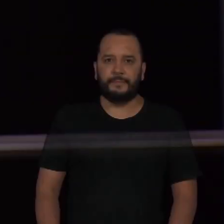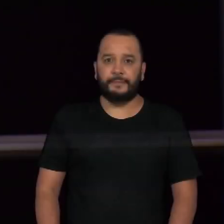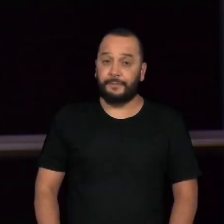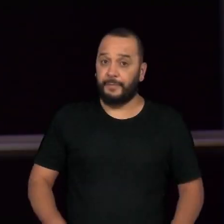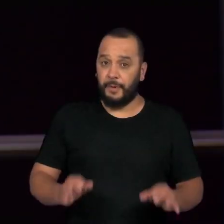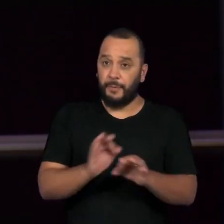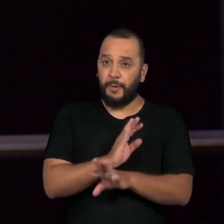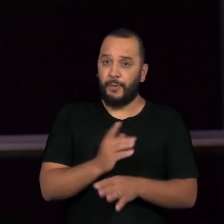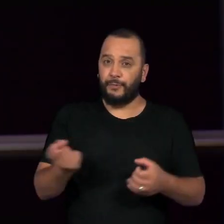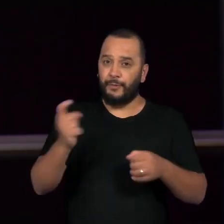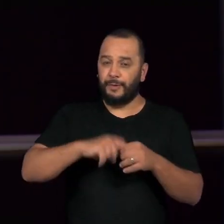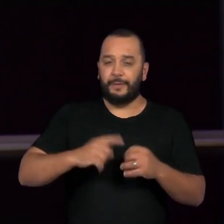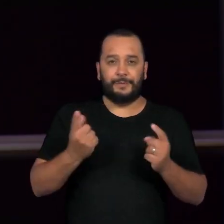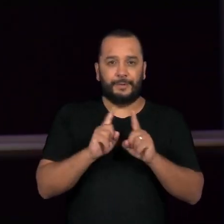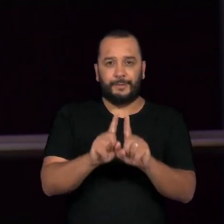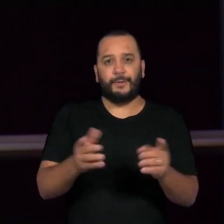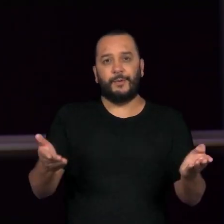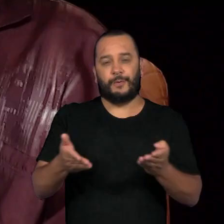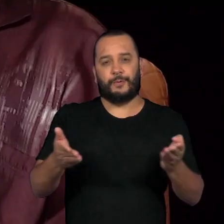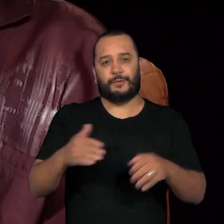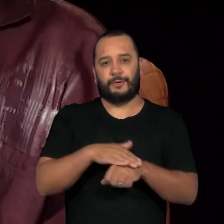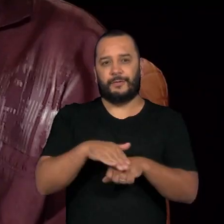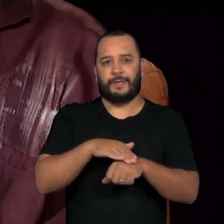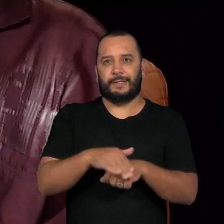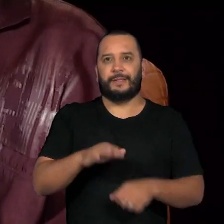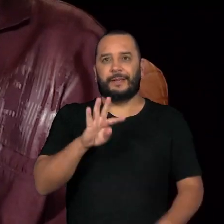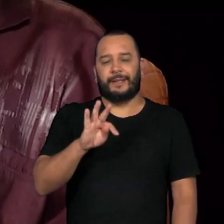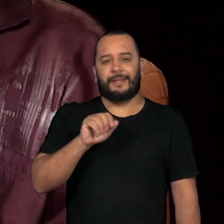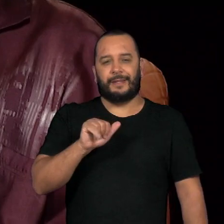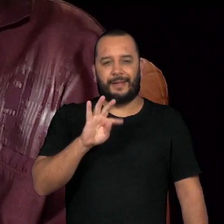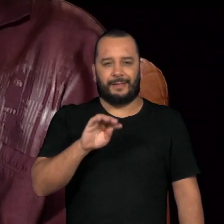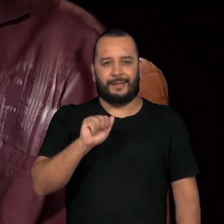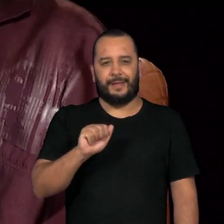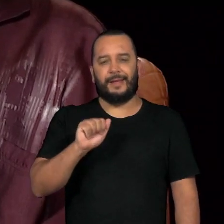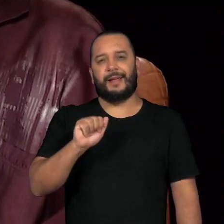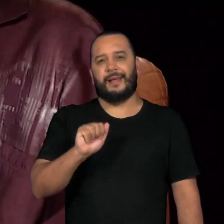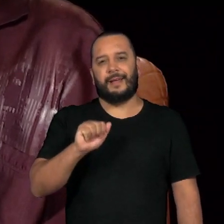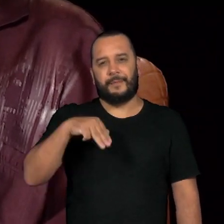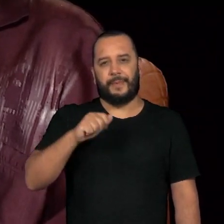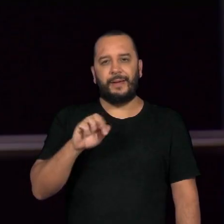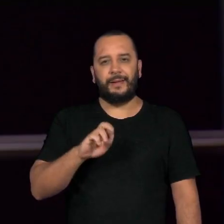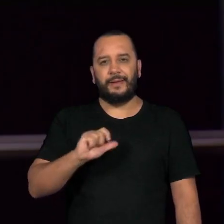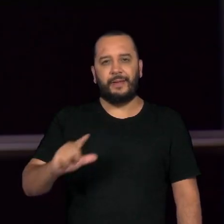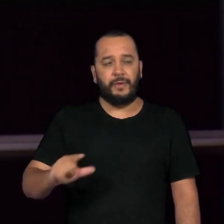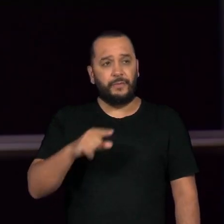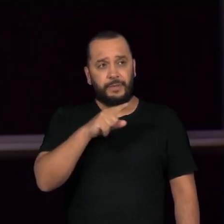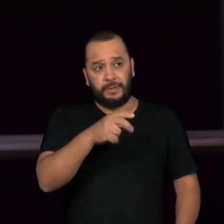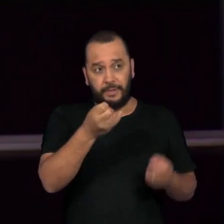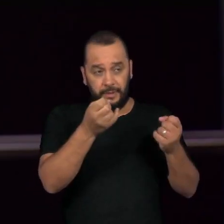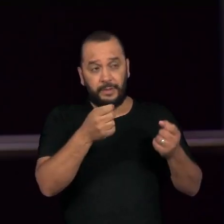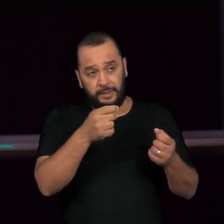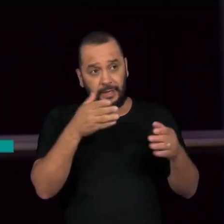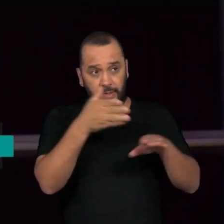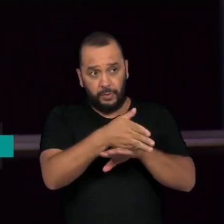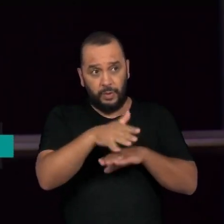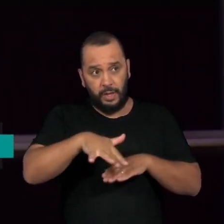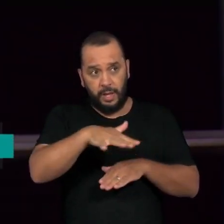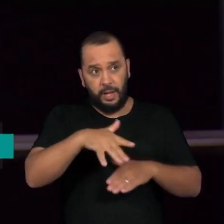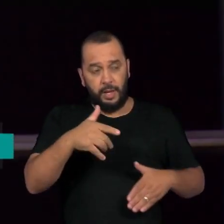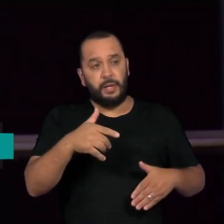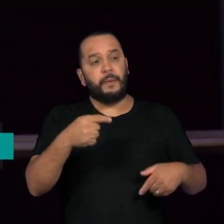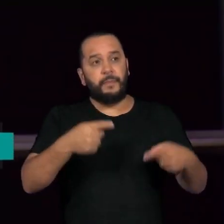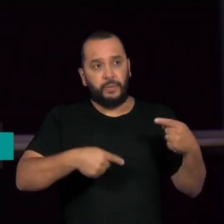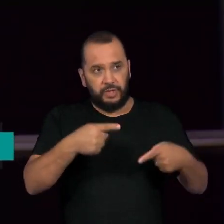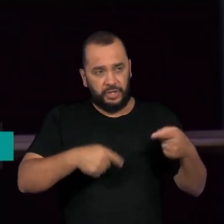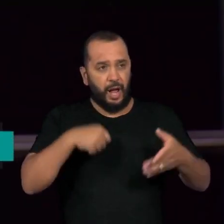Pronto, voltamos com o Persona, hoje conversando com a Tata Amaral. Tata, você disse que se envolveu com as atividades políticas, um